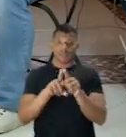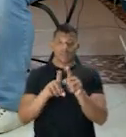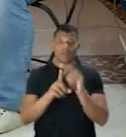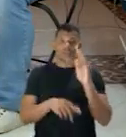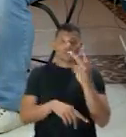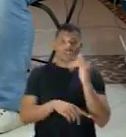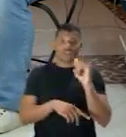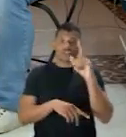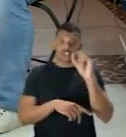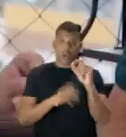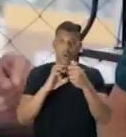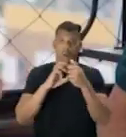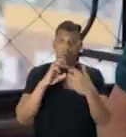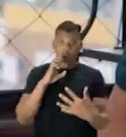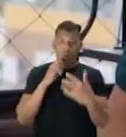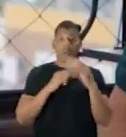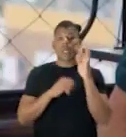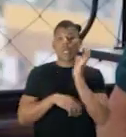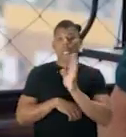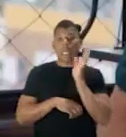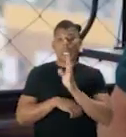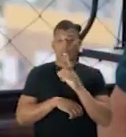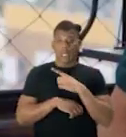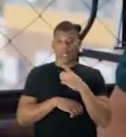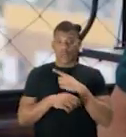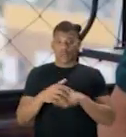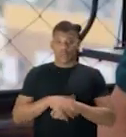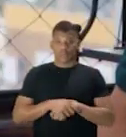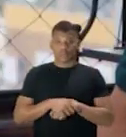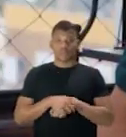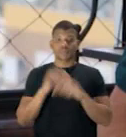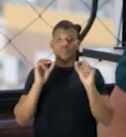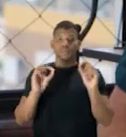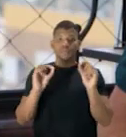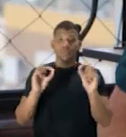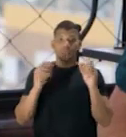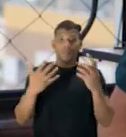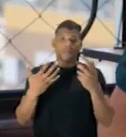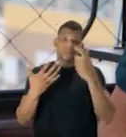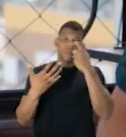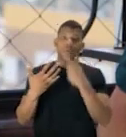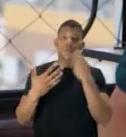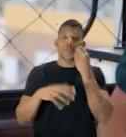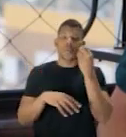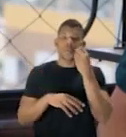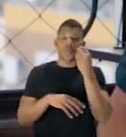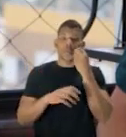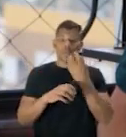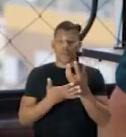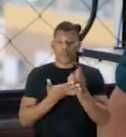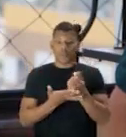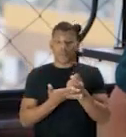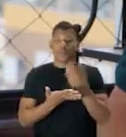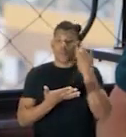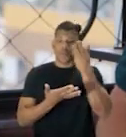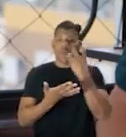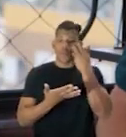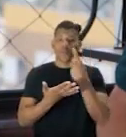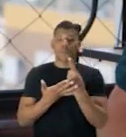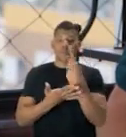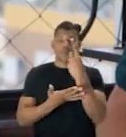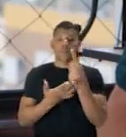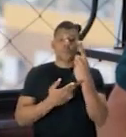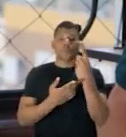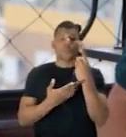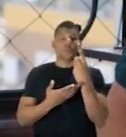Machado, do Thiago Machado, que tem uma característica muito legal, o Ulisses. Eu procurei não gravar mais de uma música